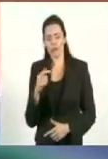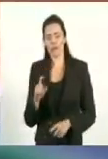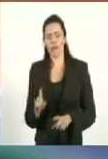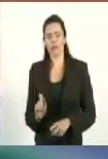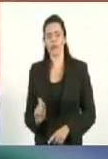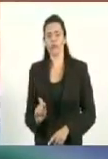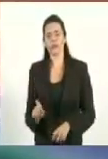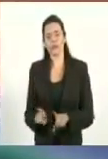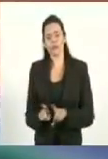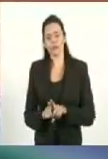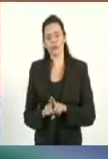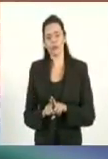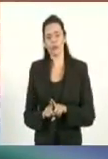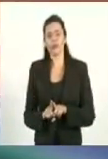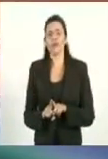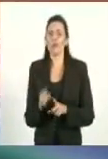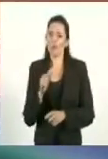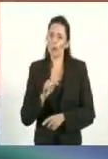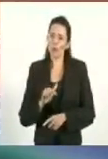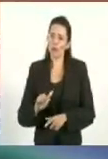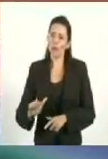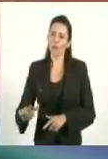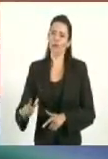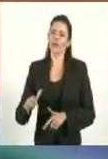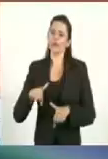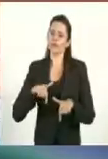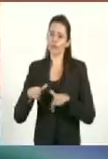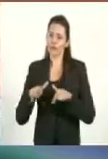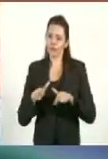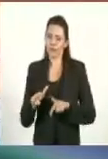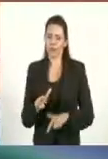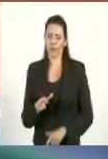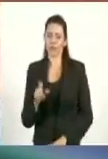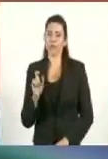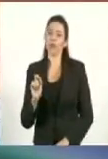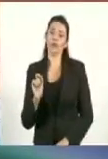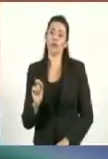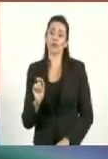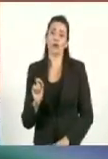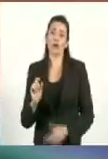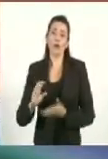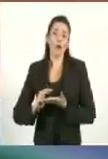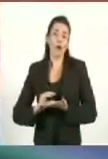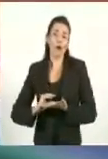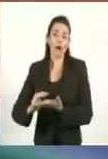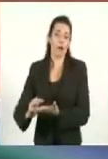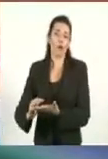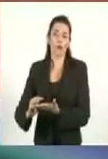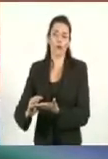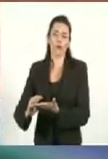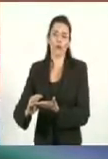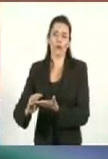o repasse realmente do aumento para as forças de segurança desse Estado,